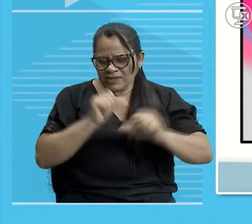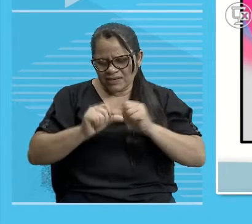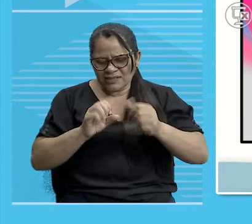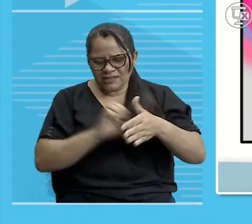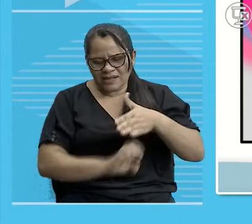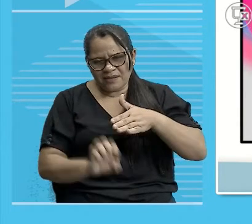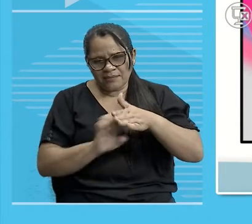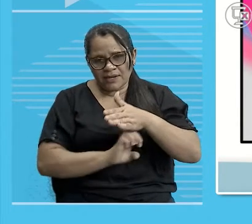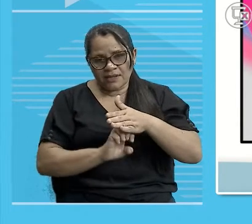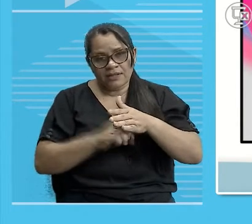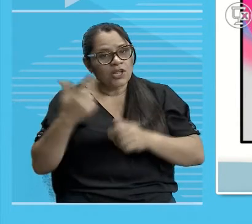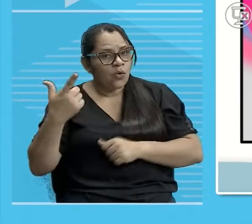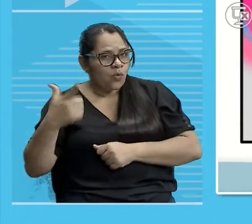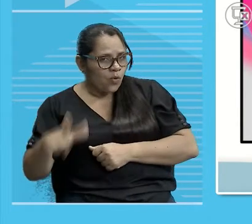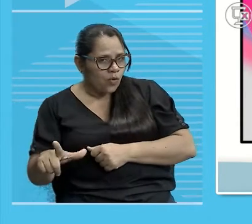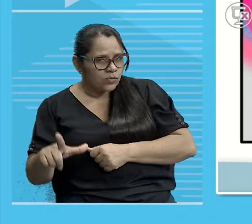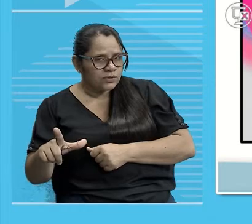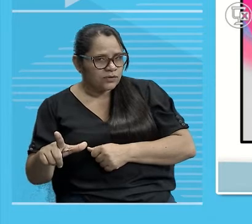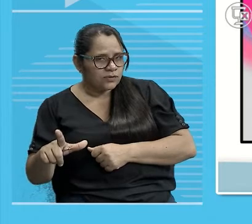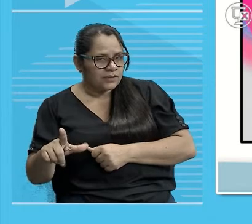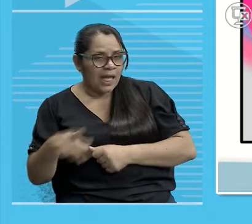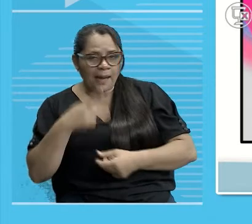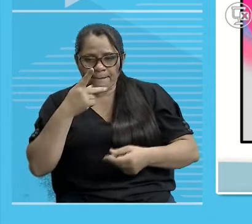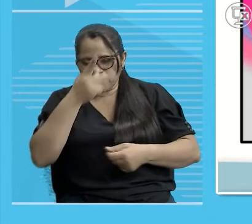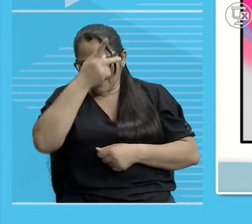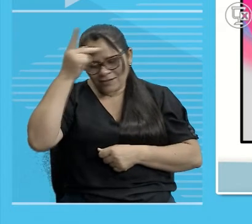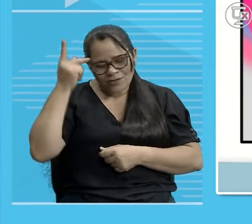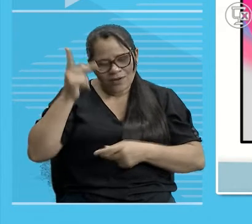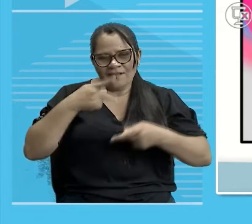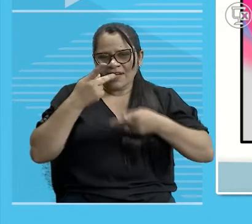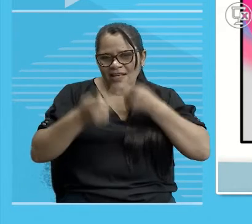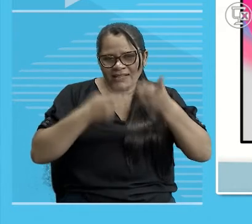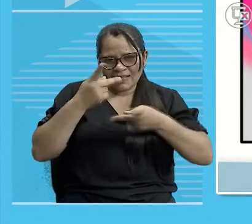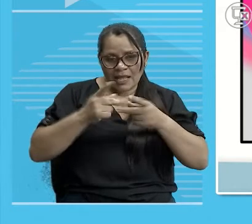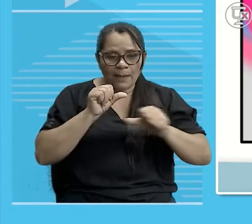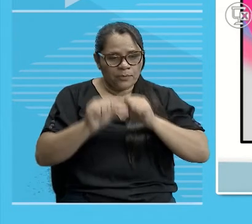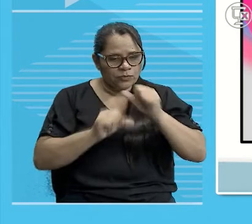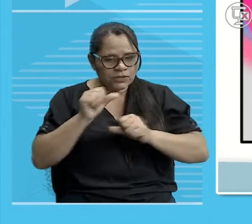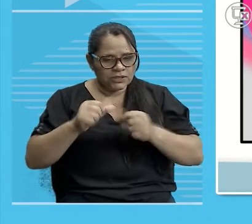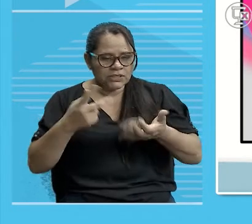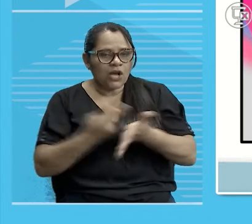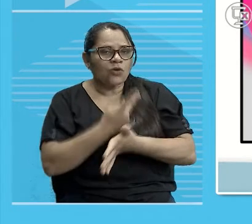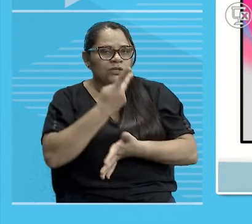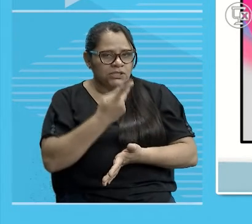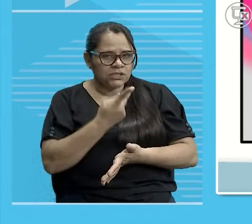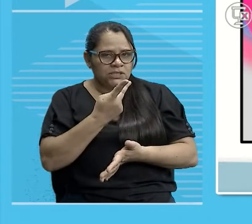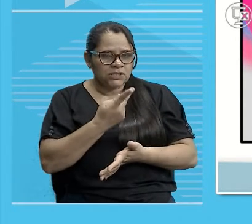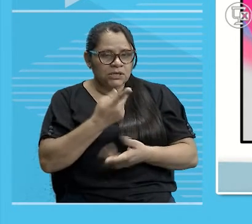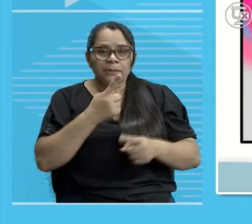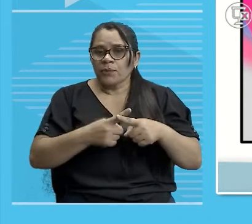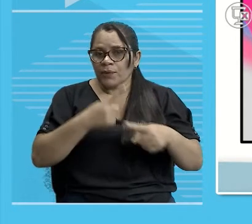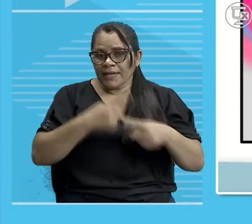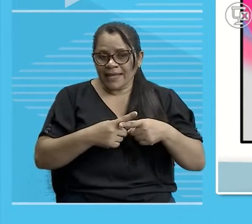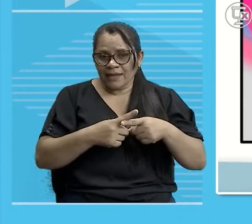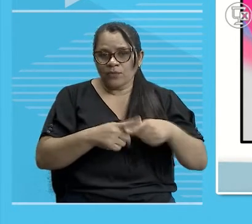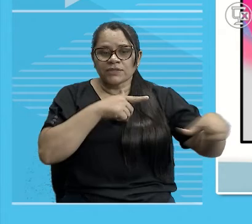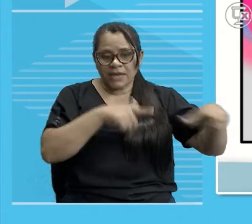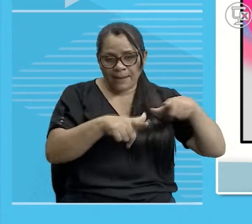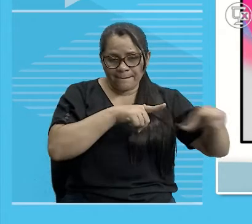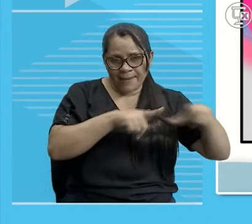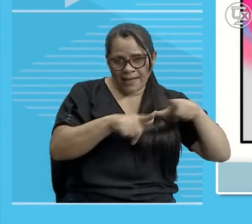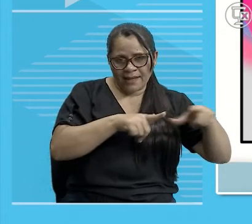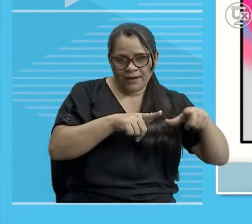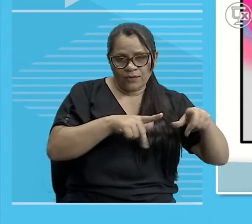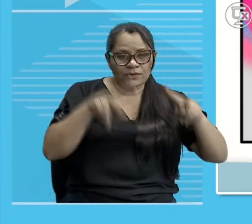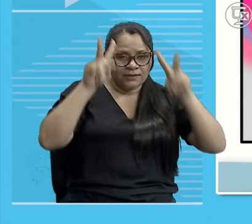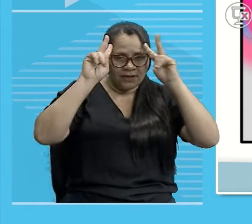outra coisa são as mudanças acontecerem por quê Porque o trabalho vivo o ser humano ele é difícil